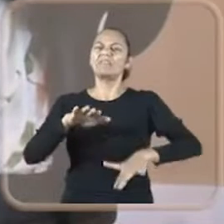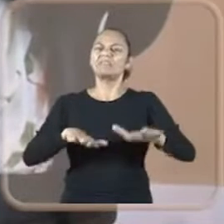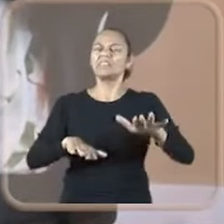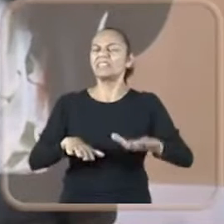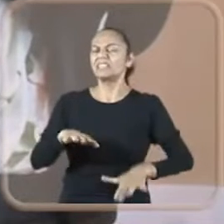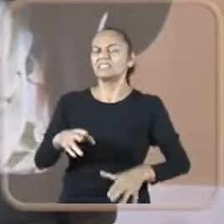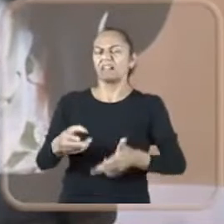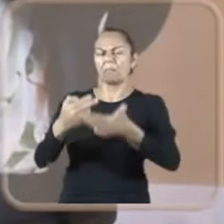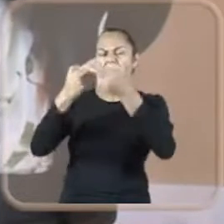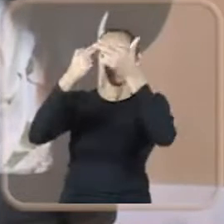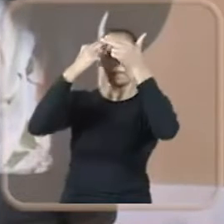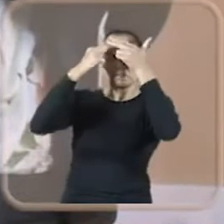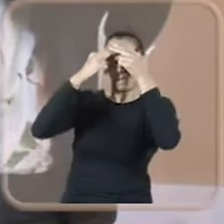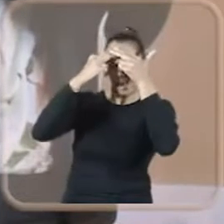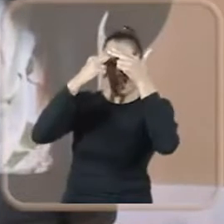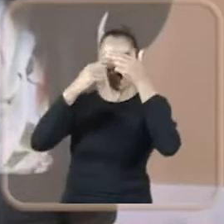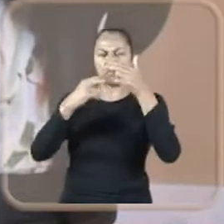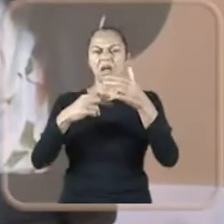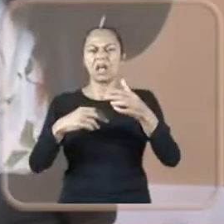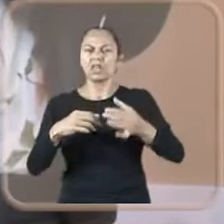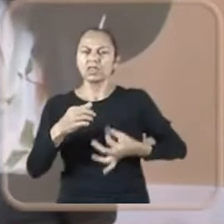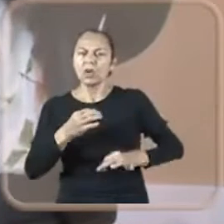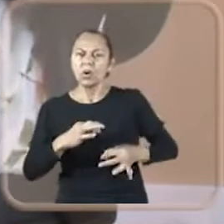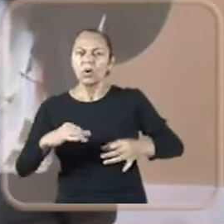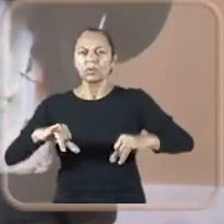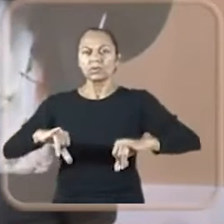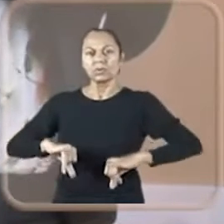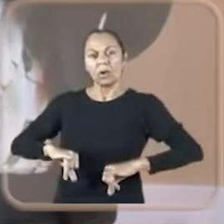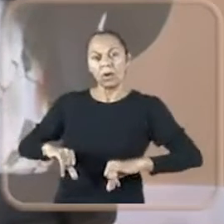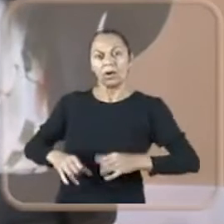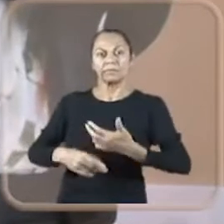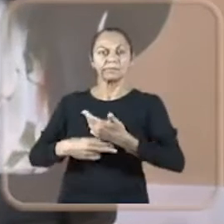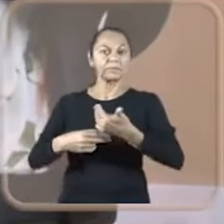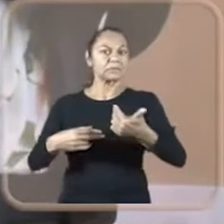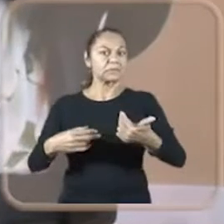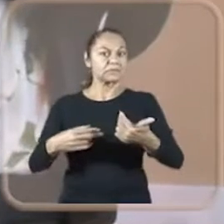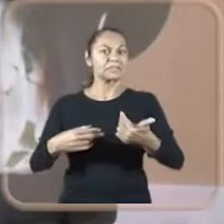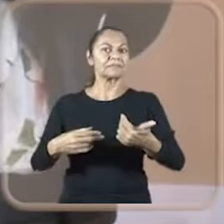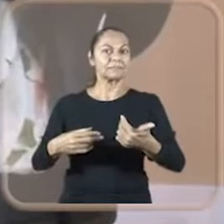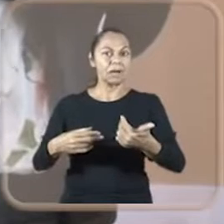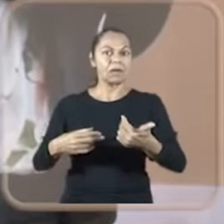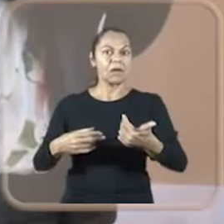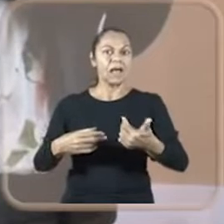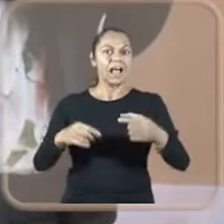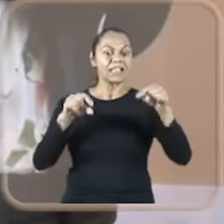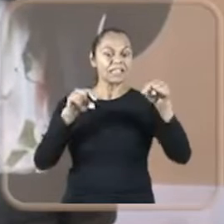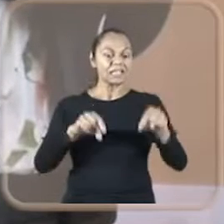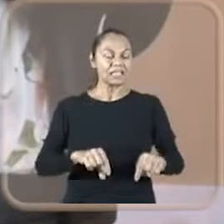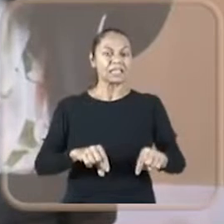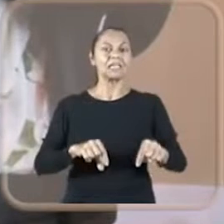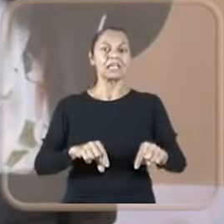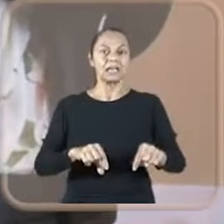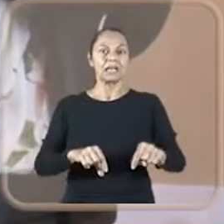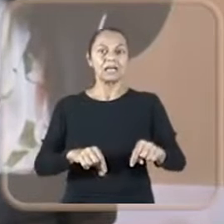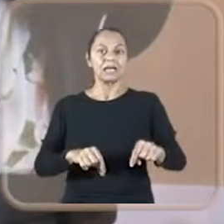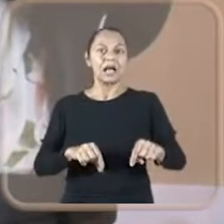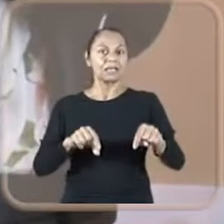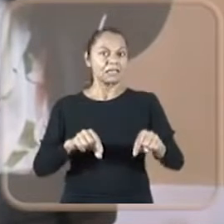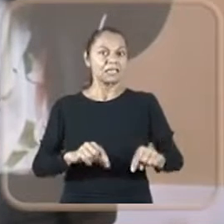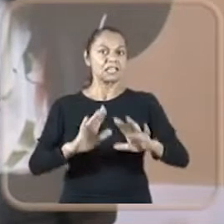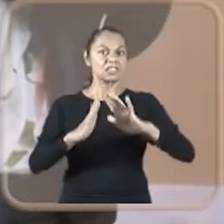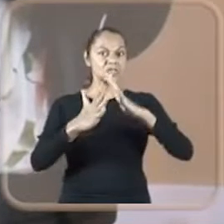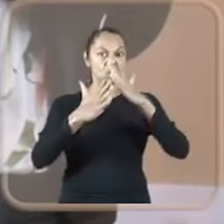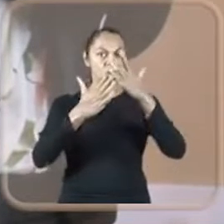de traumas e de violências que eles se deparam. Então, na verdade, as técnicas que hoje o município de Cariacica vai